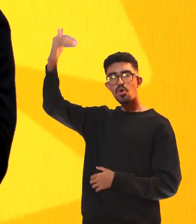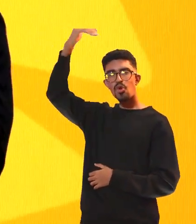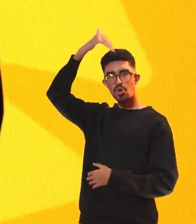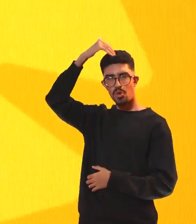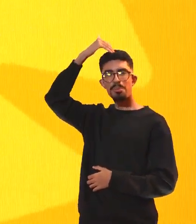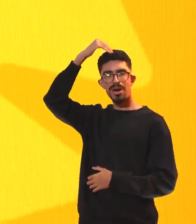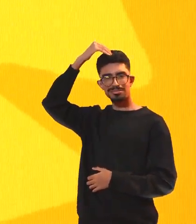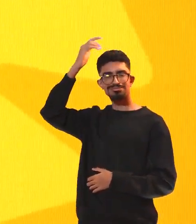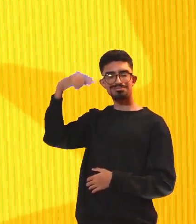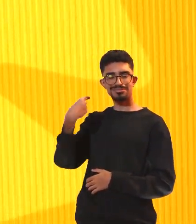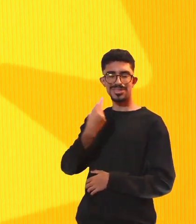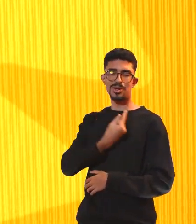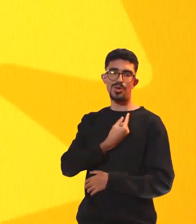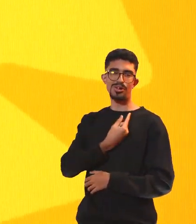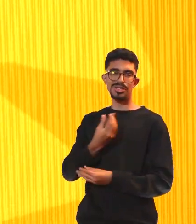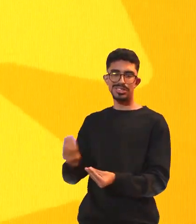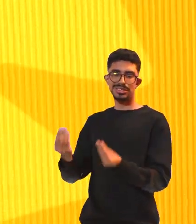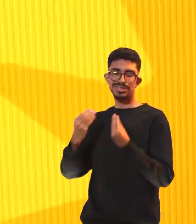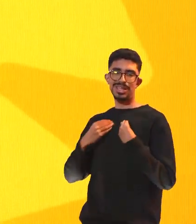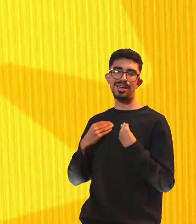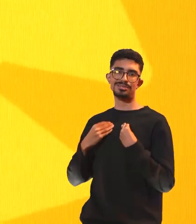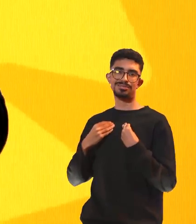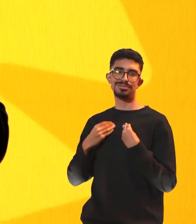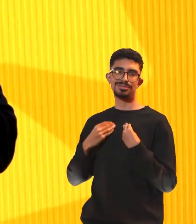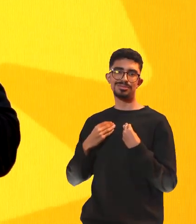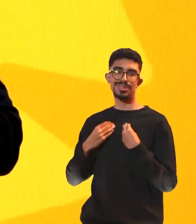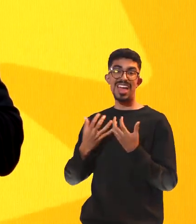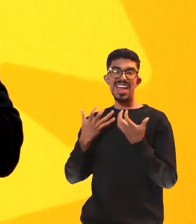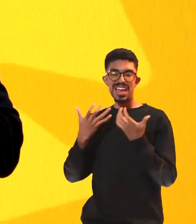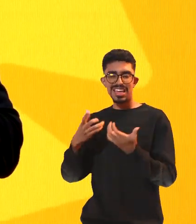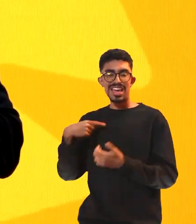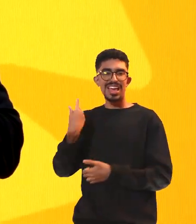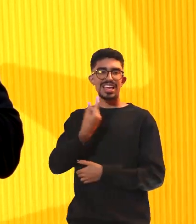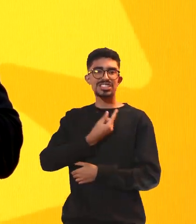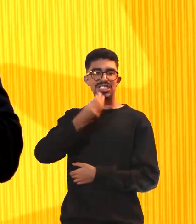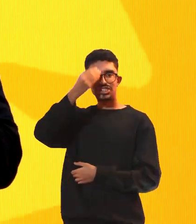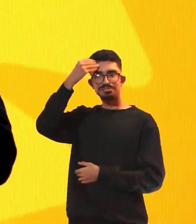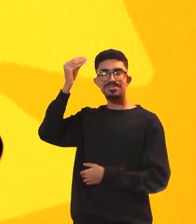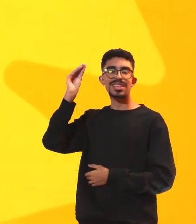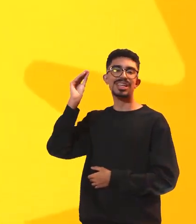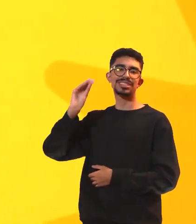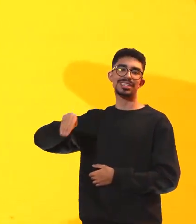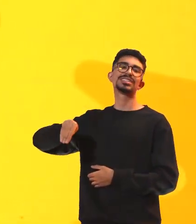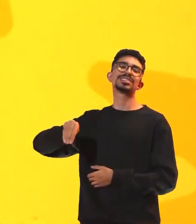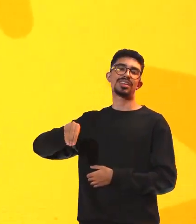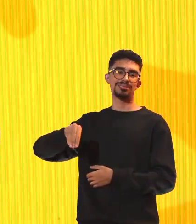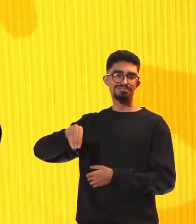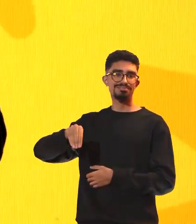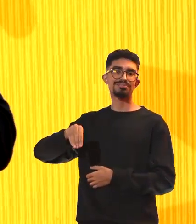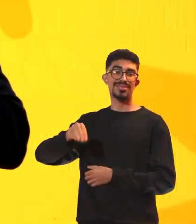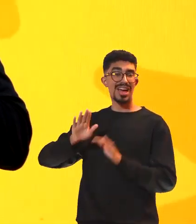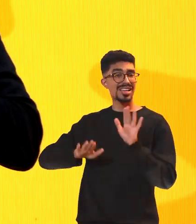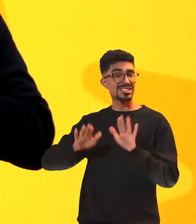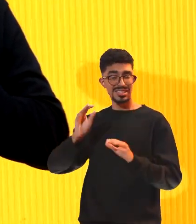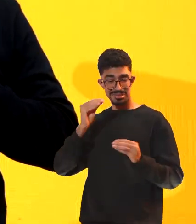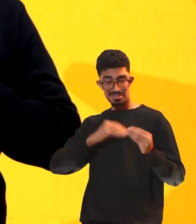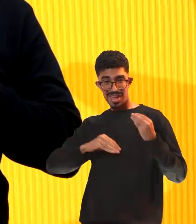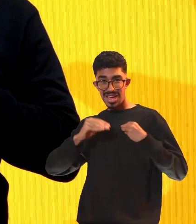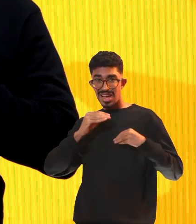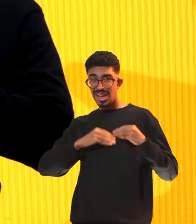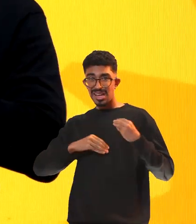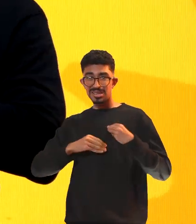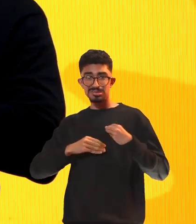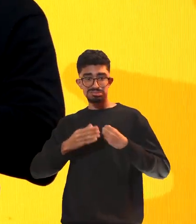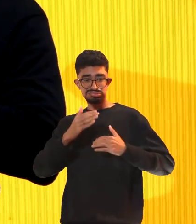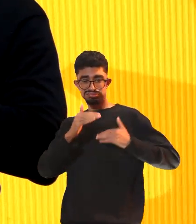caminhada cristã, para nos fazer se sentir menos e abandonar. Ou às vezes até ir mais pecado ainda.